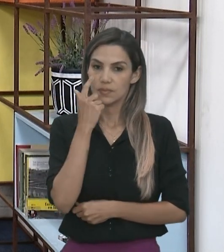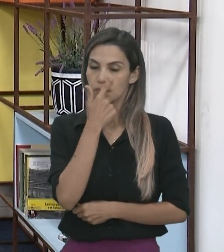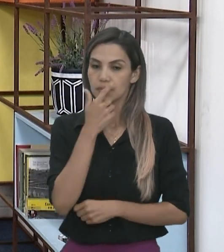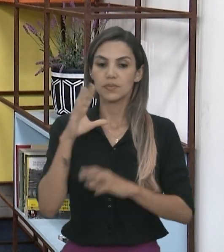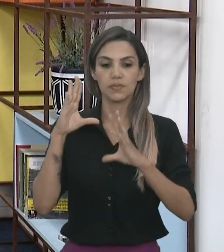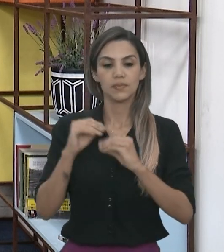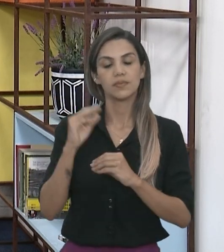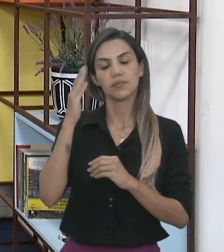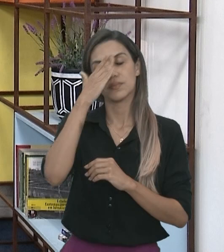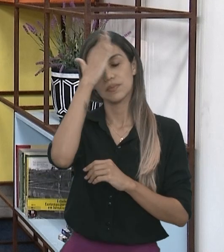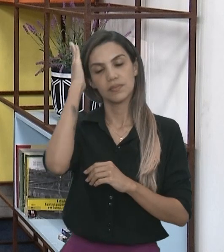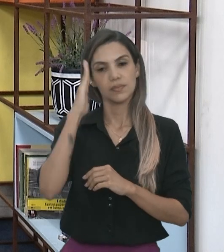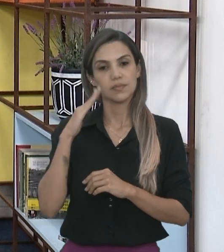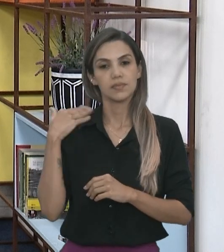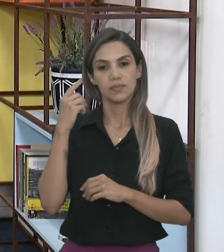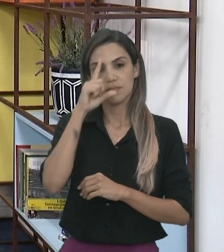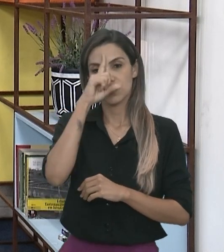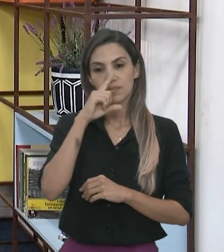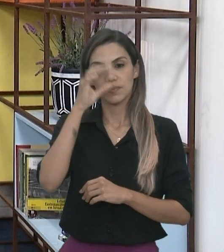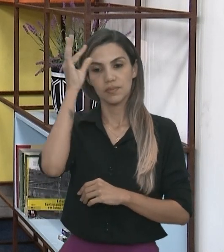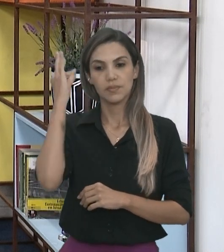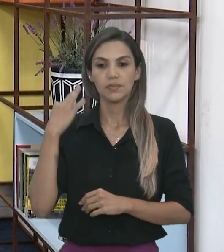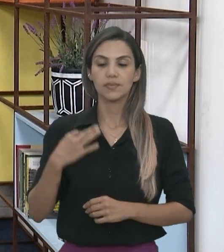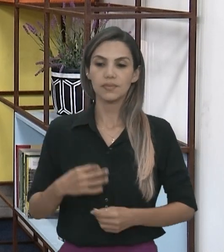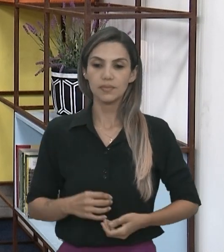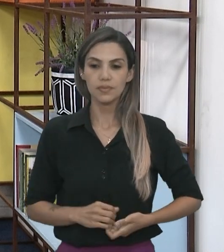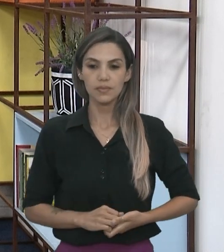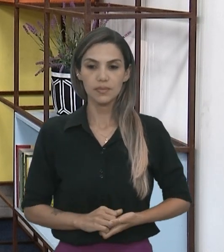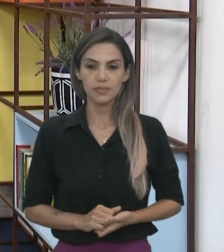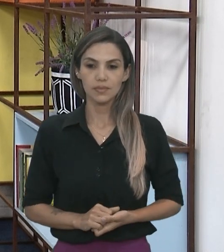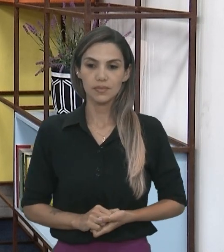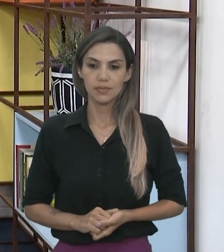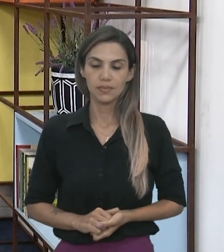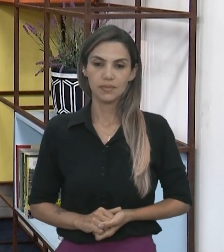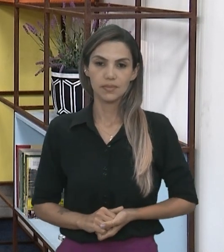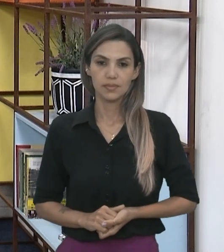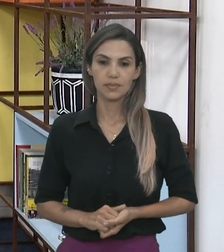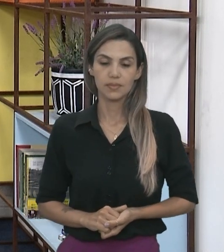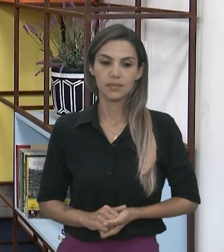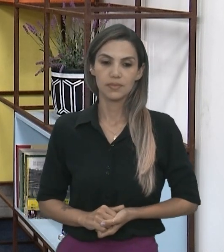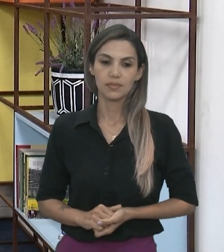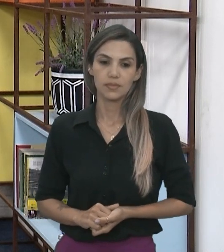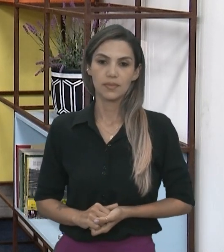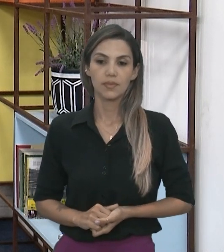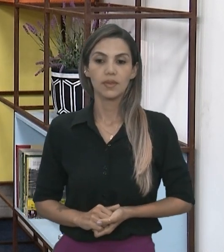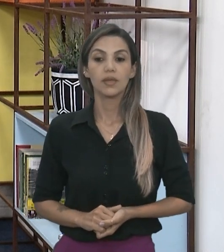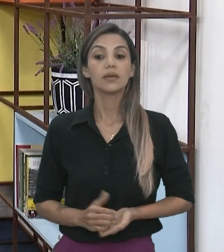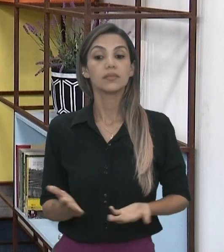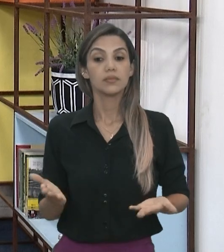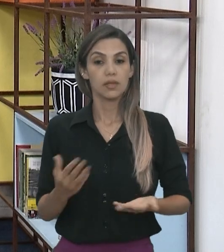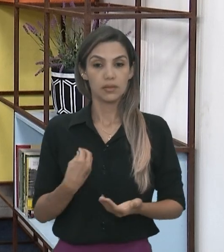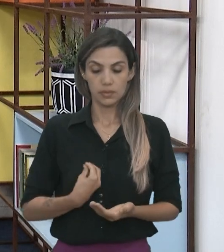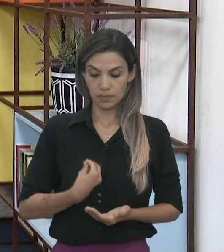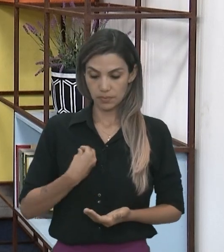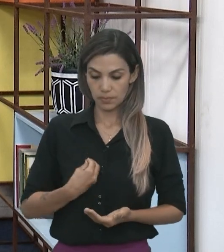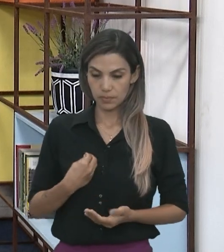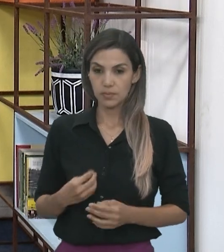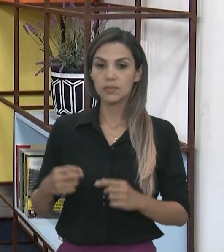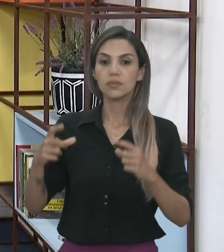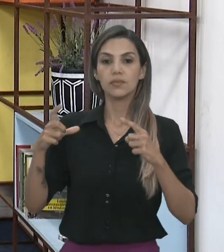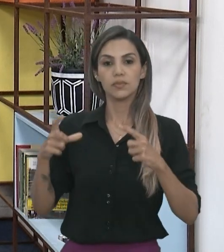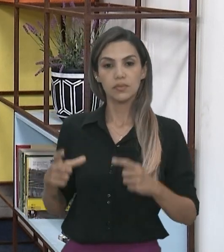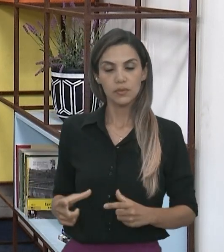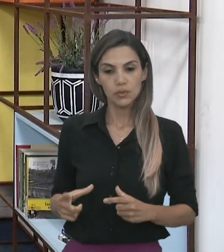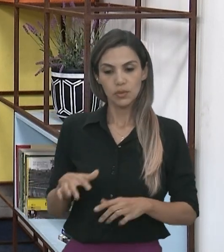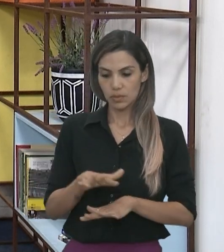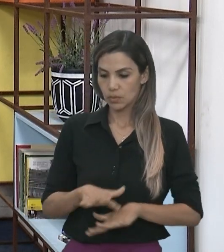parda, olhos escuros, cabelos com mechas loiras, lisos e abaixo dos ombros. E nesse primeiro momento do programa, eu estou aqui